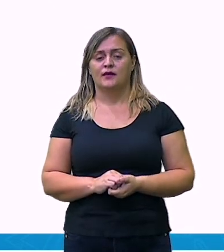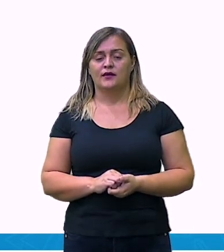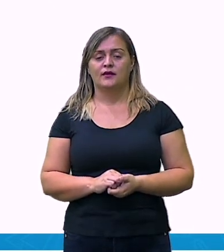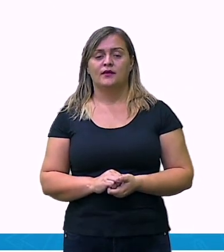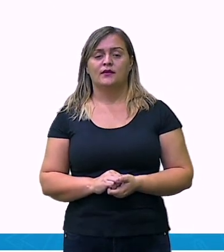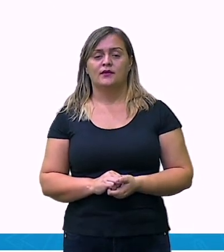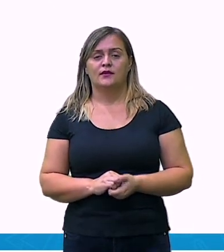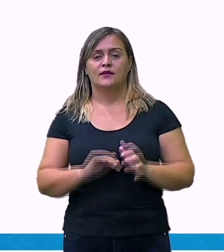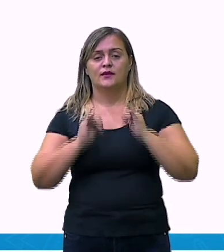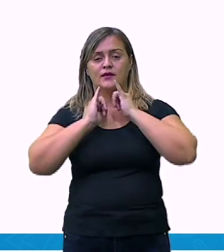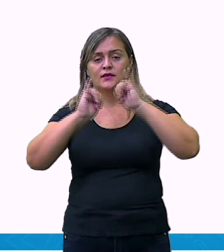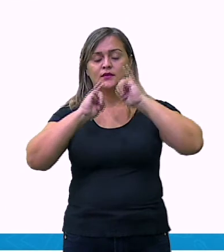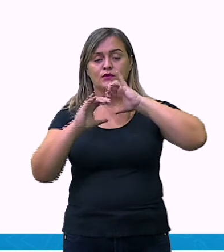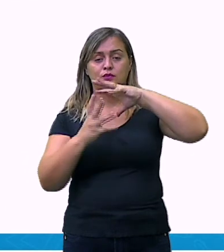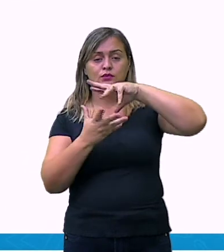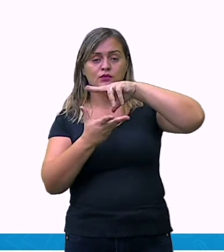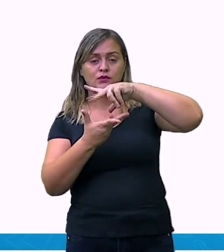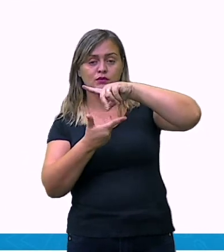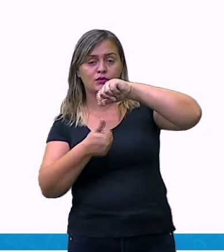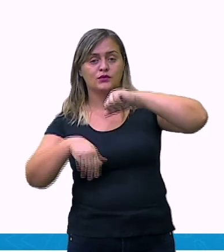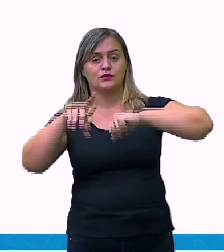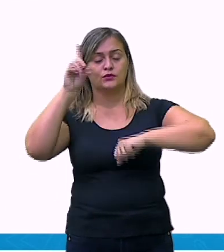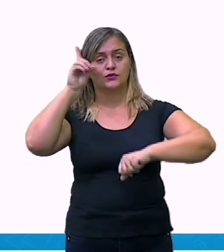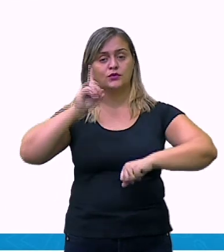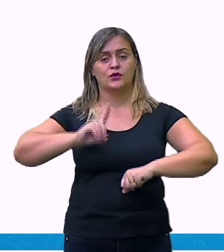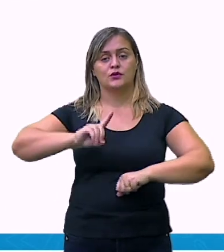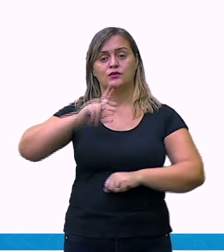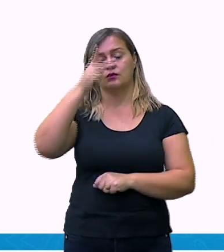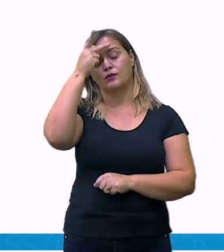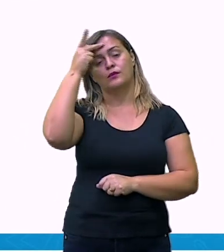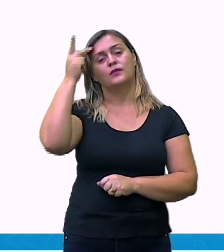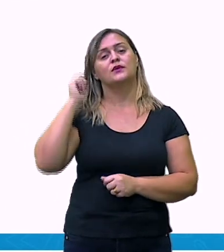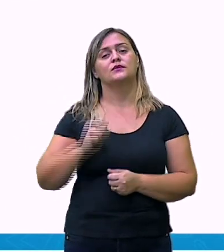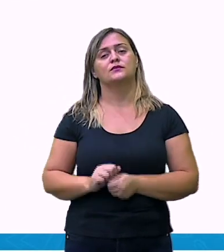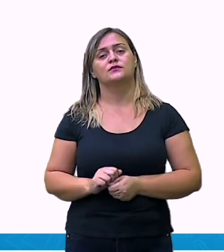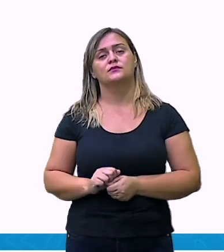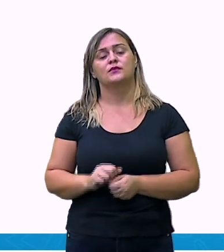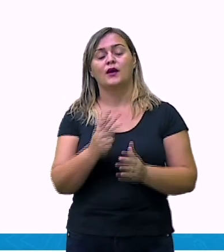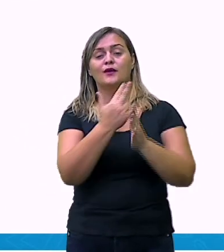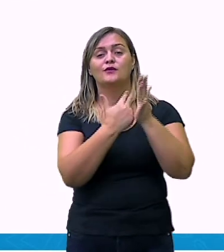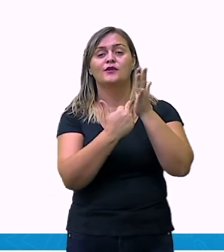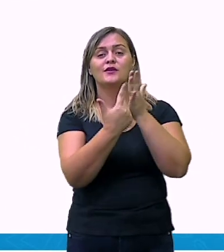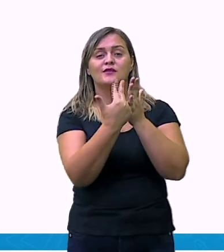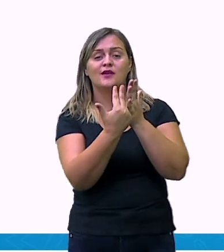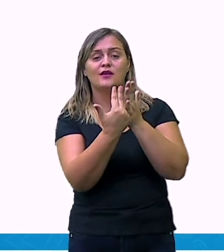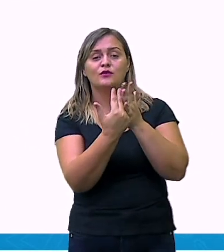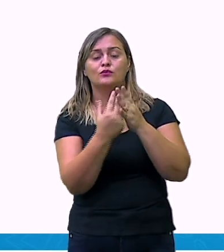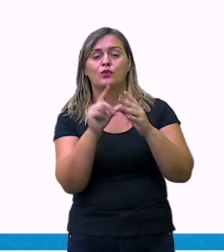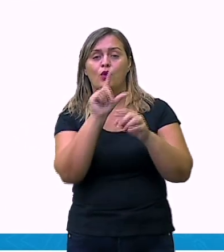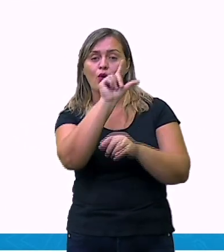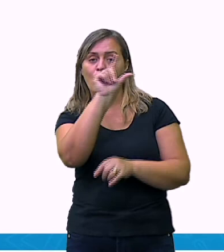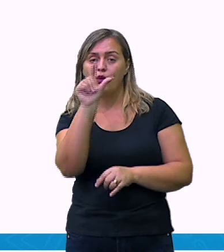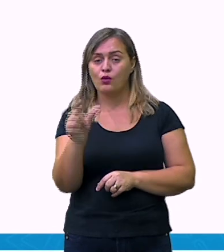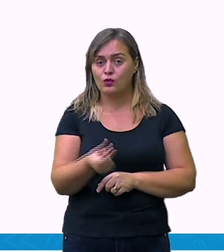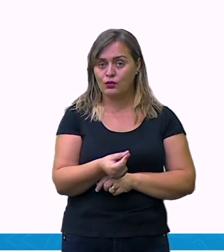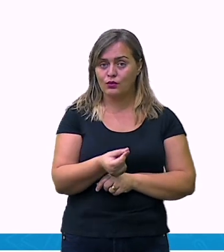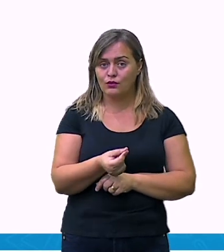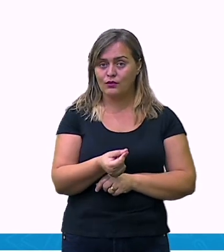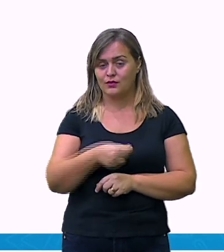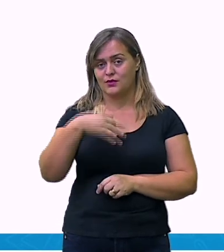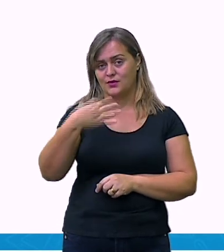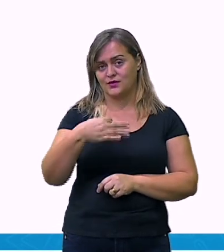Direitos Humanos. Lembrando que eu posso expressar até onde não